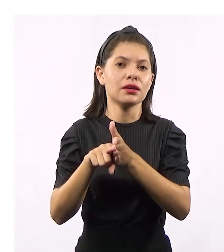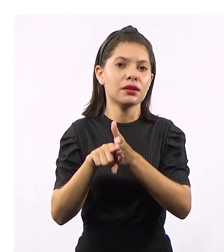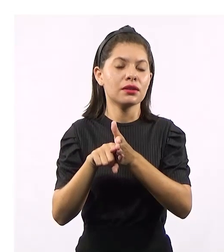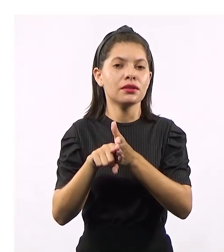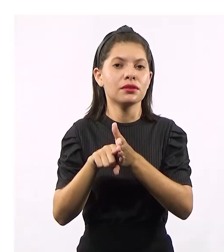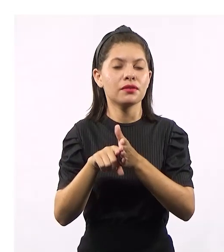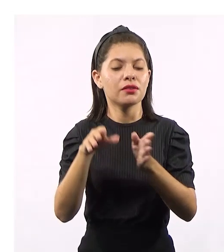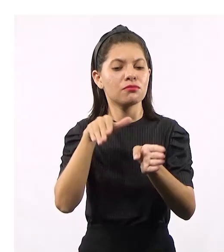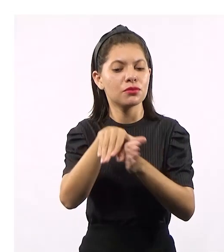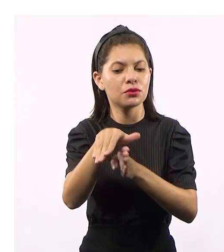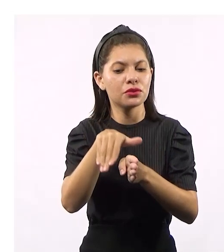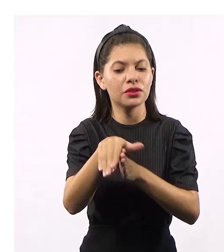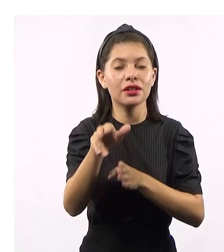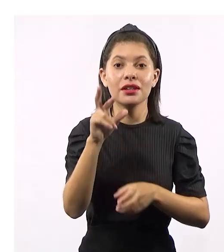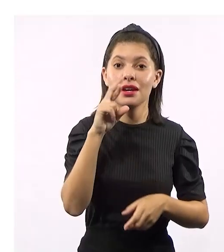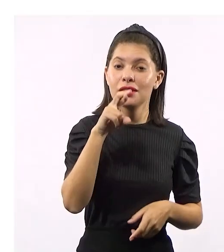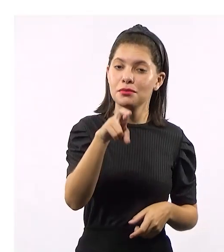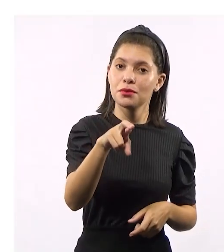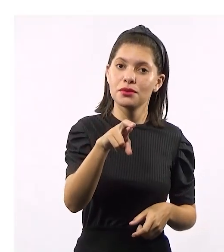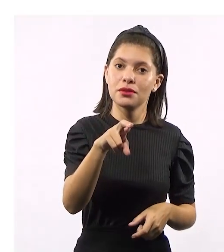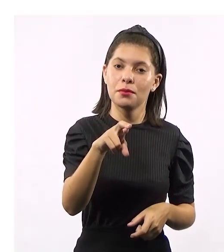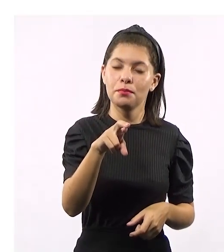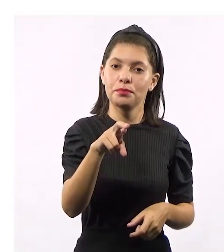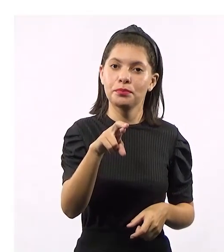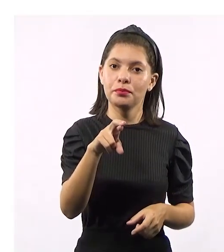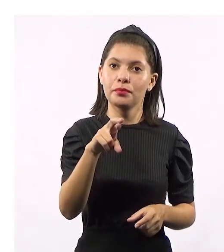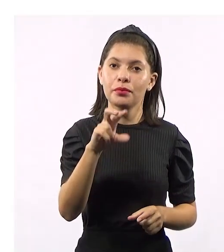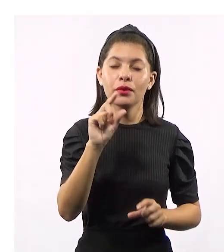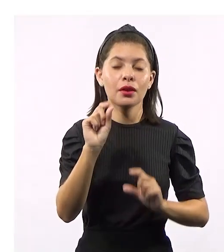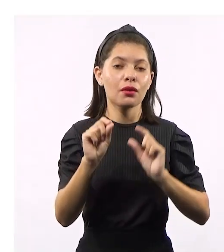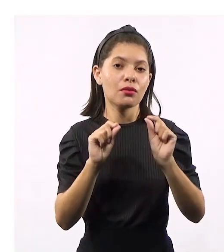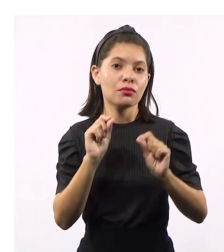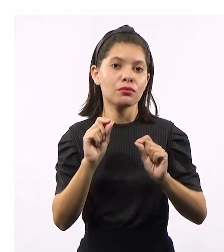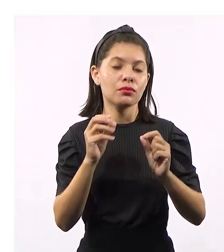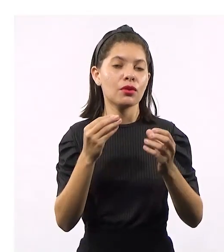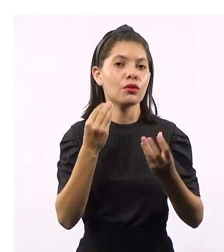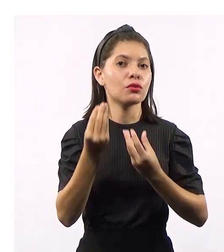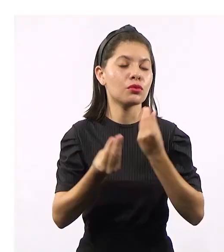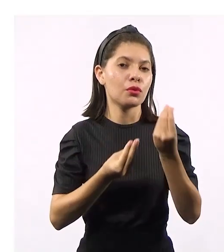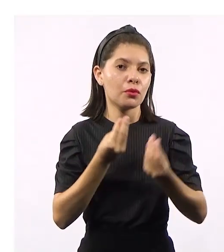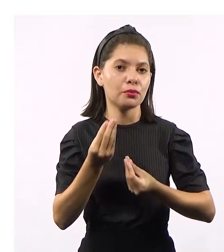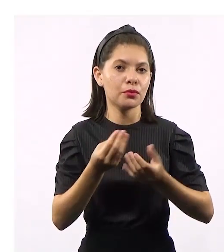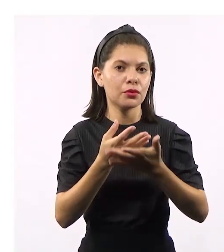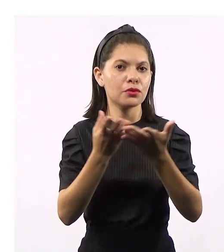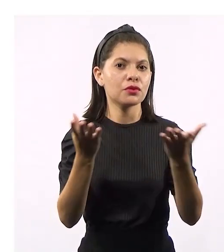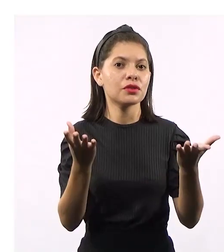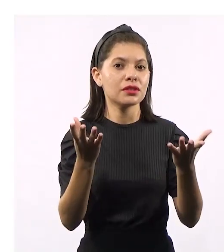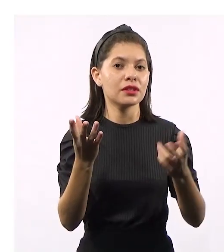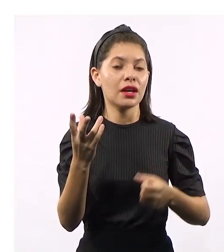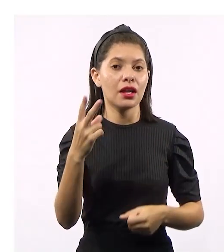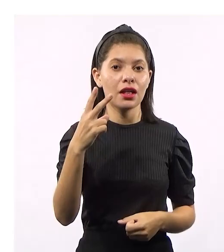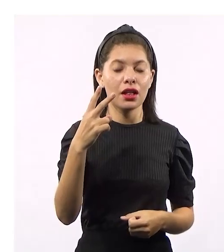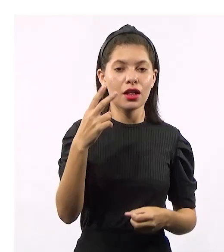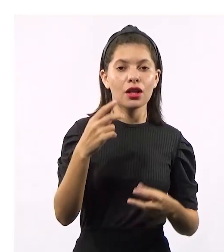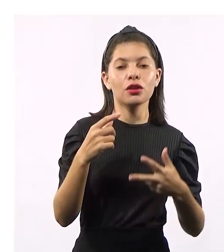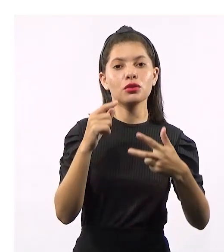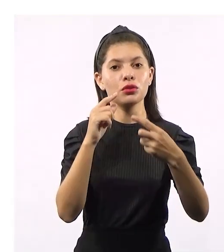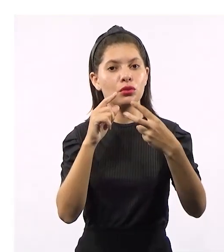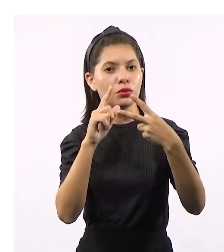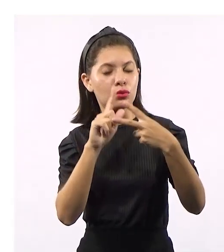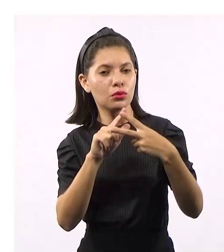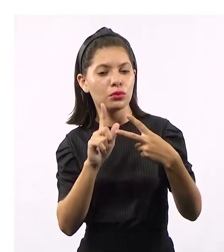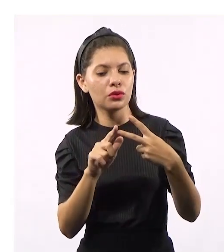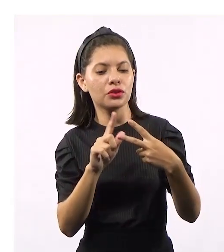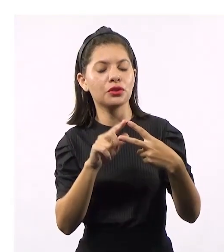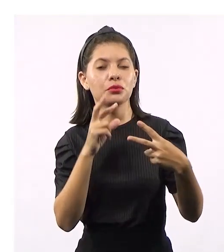vai sugerir possíveis respostas ao teu entrevistado. E elas podem ser binárias, quando você fornece apenas 2 tipos